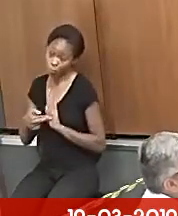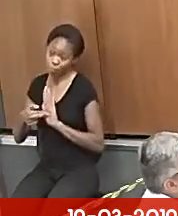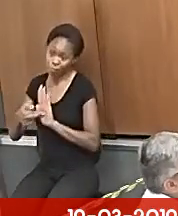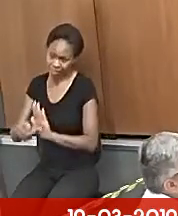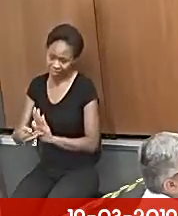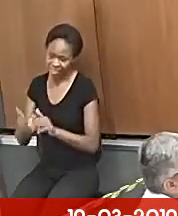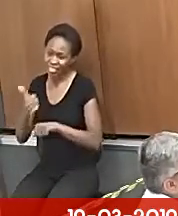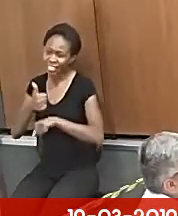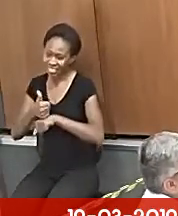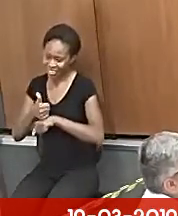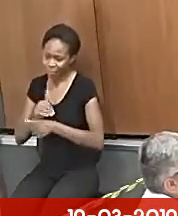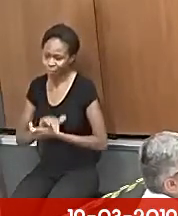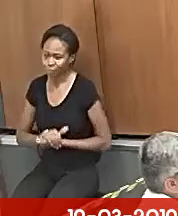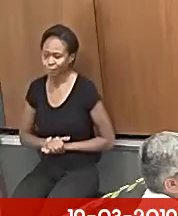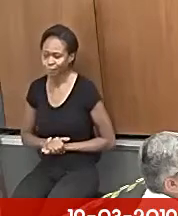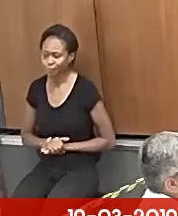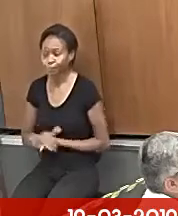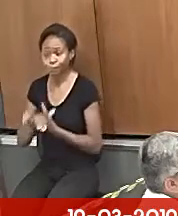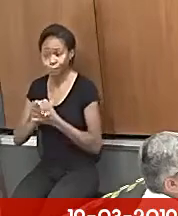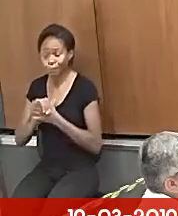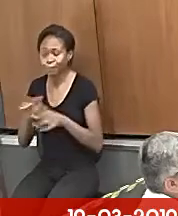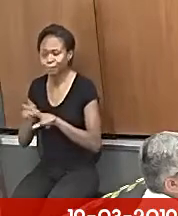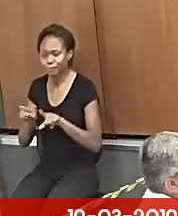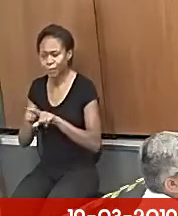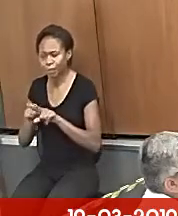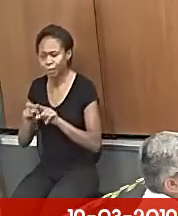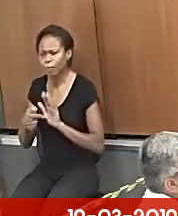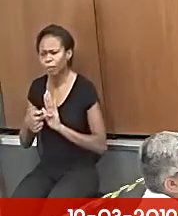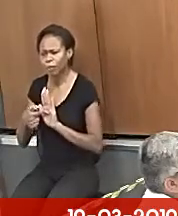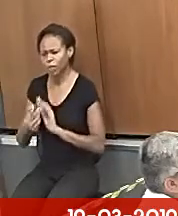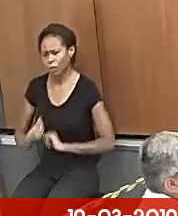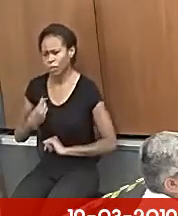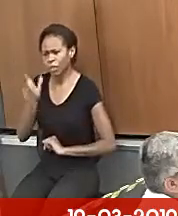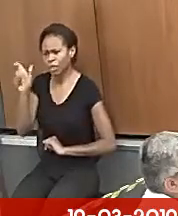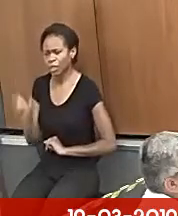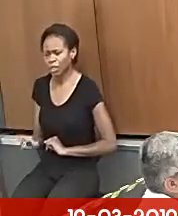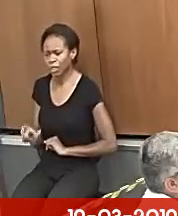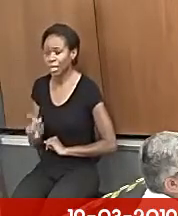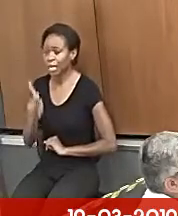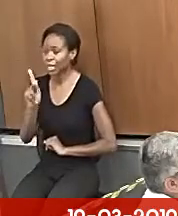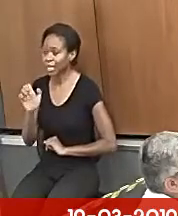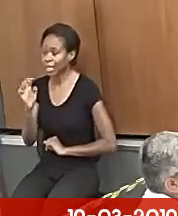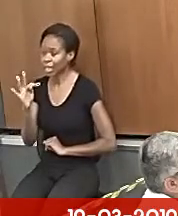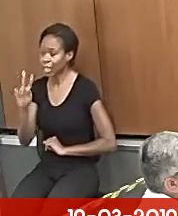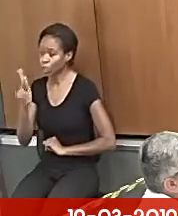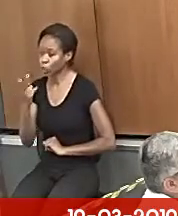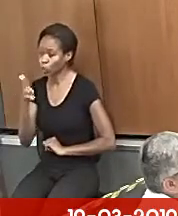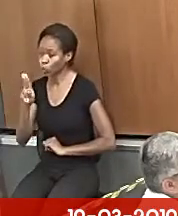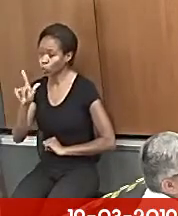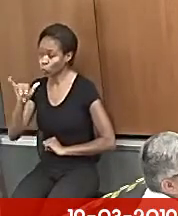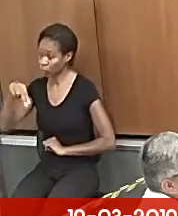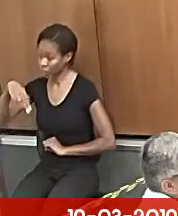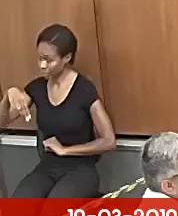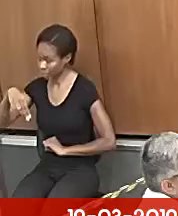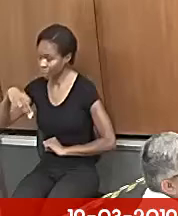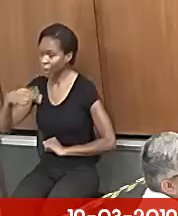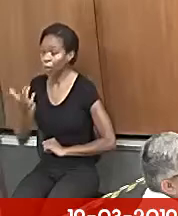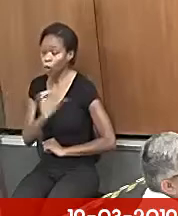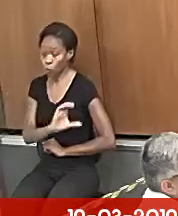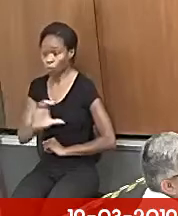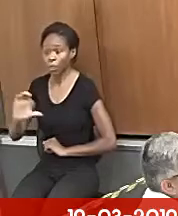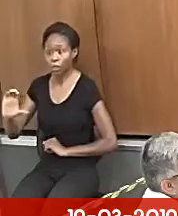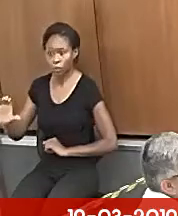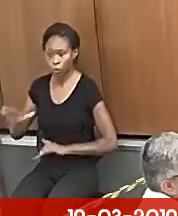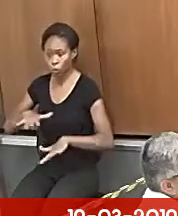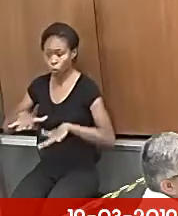bem vindo se isso quero cumprimentar registrar presença da senhora ketlen silva de castro que é coordenadora do movimento eu empurro essa